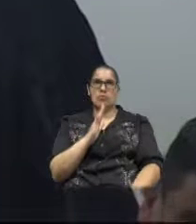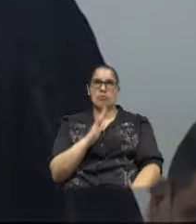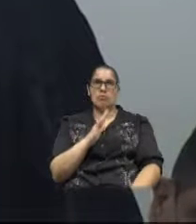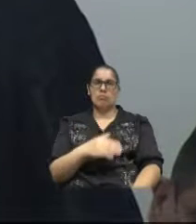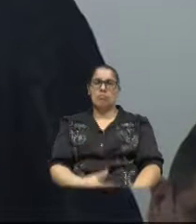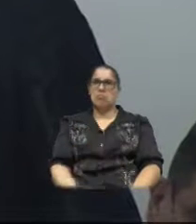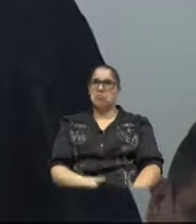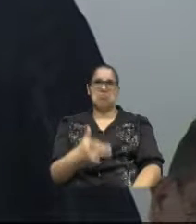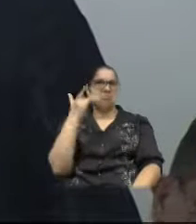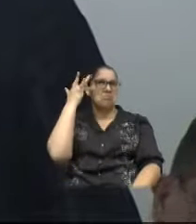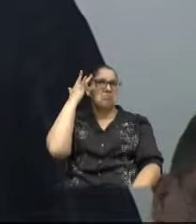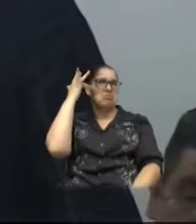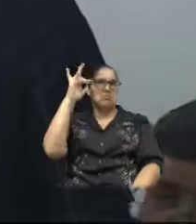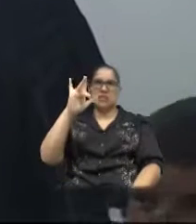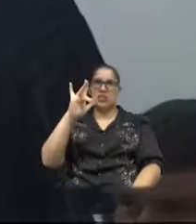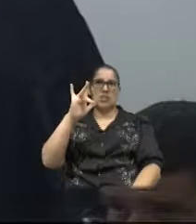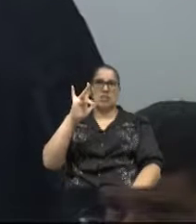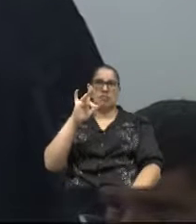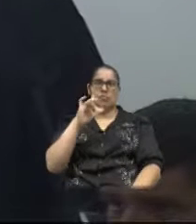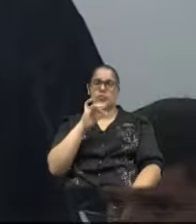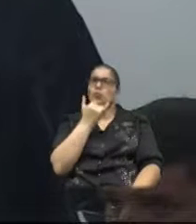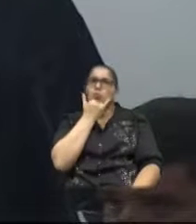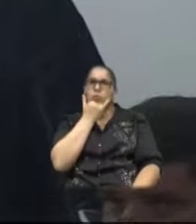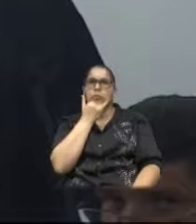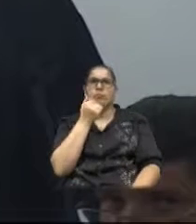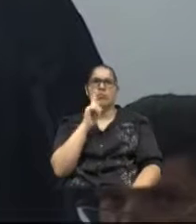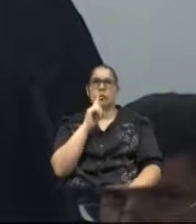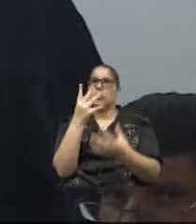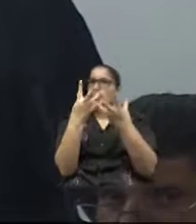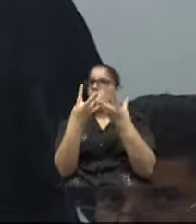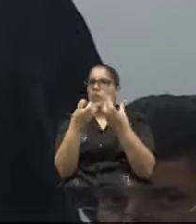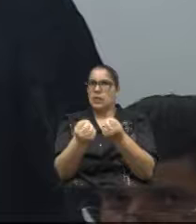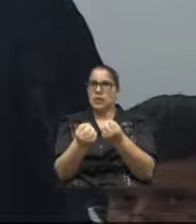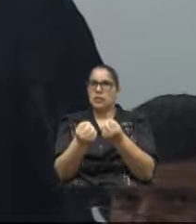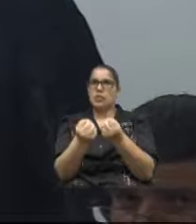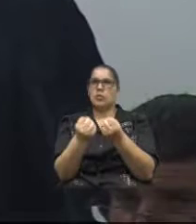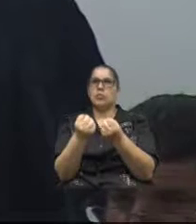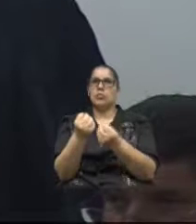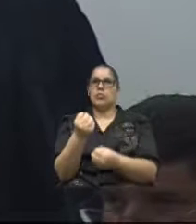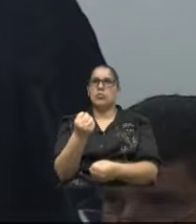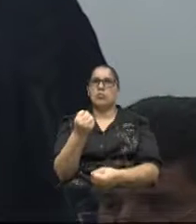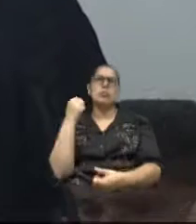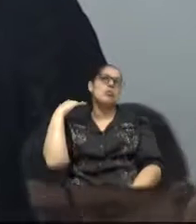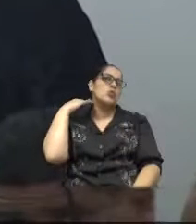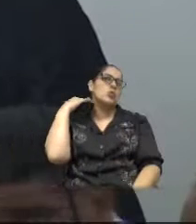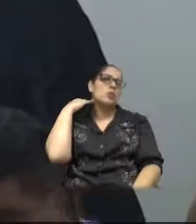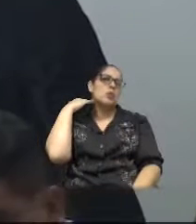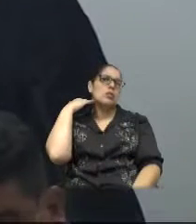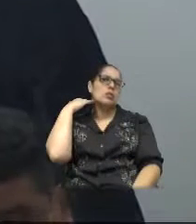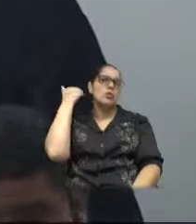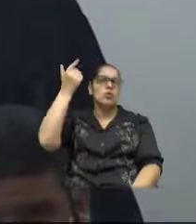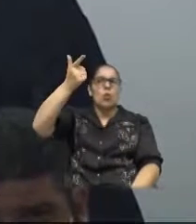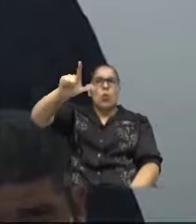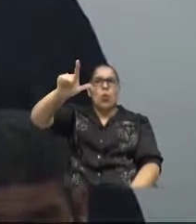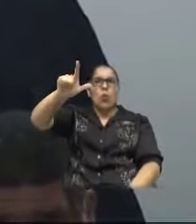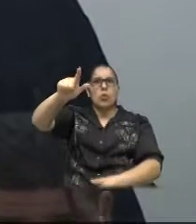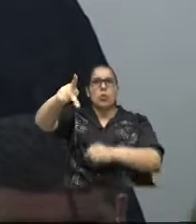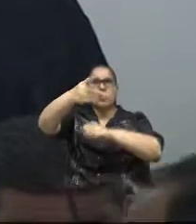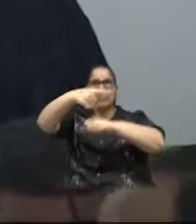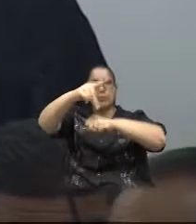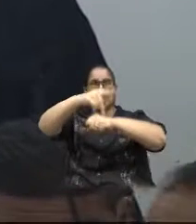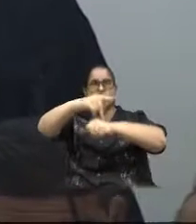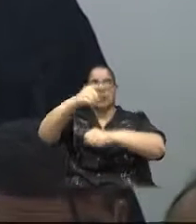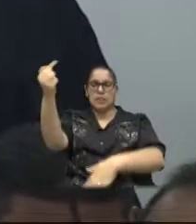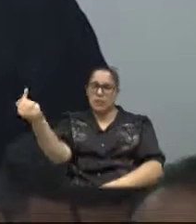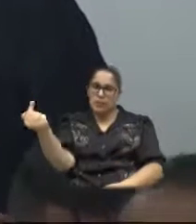visitante venha lá de outro país e comece a perturbar e